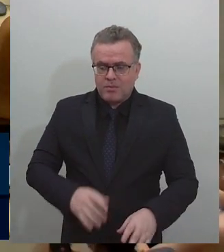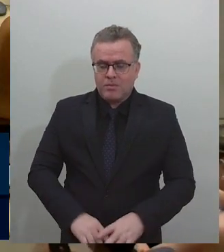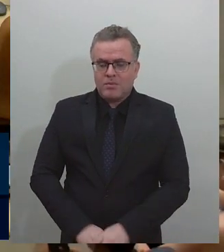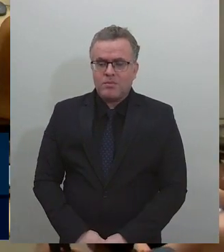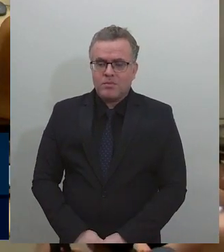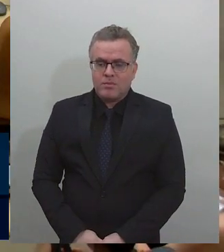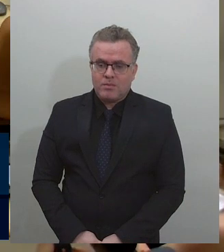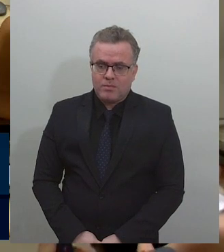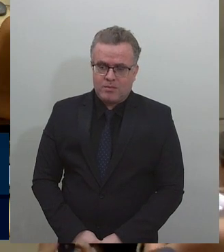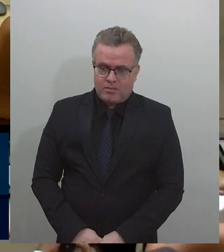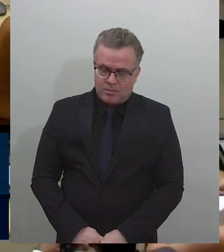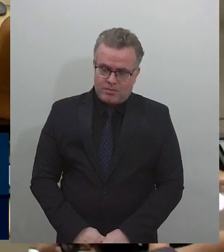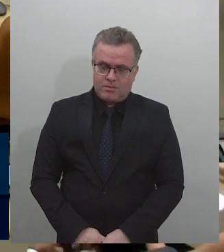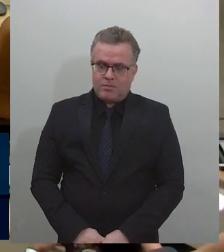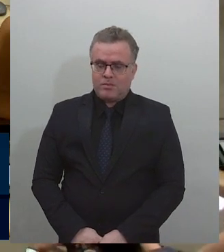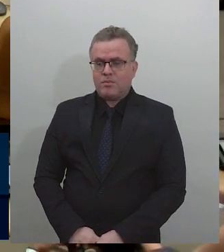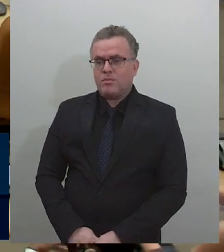Com a palavra, deputada Linda Brasil.